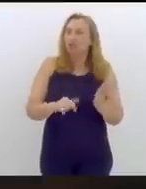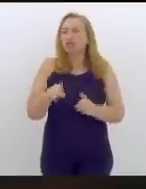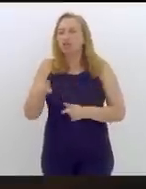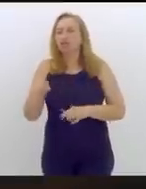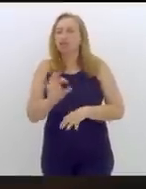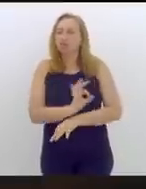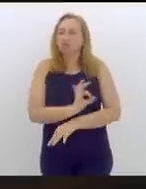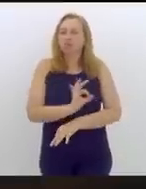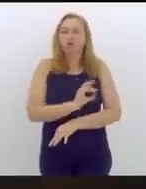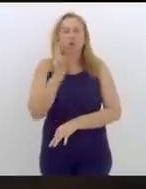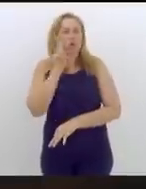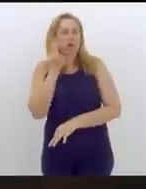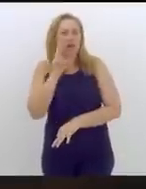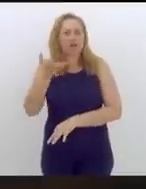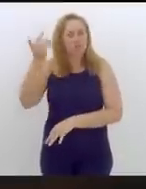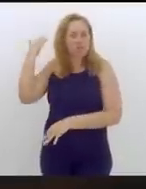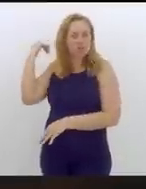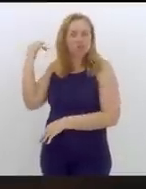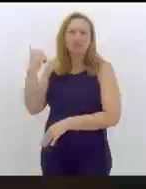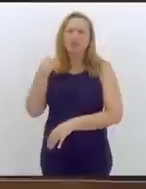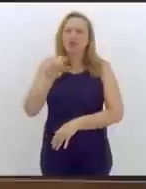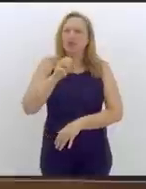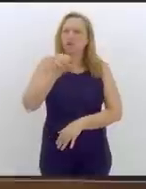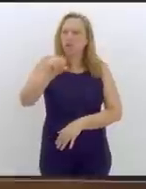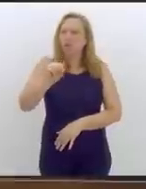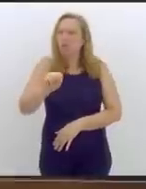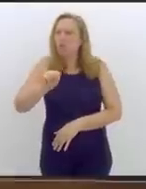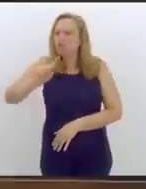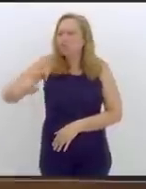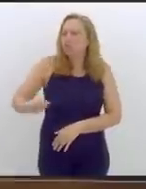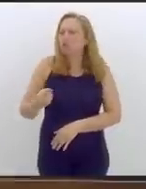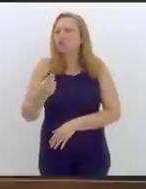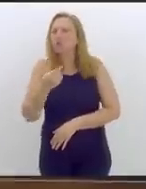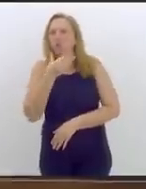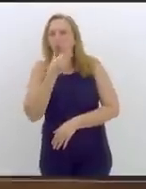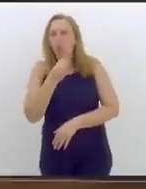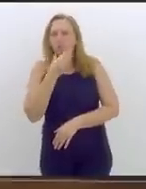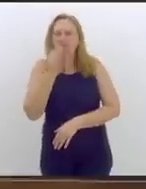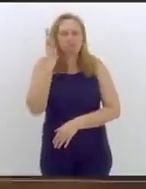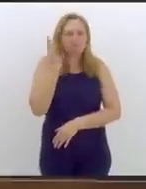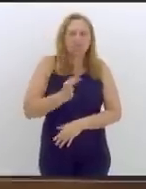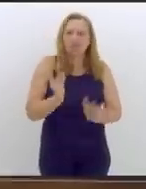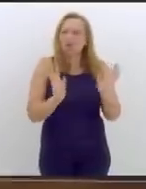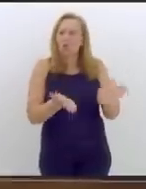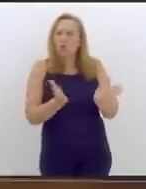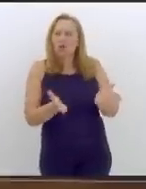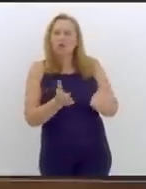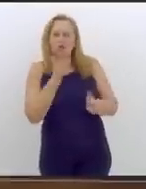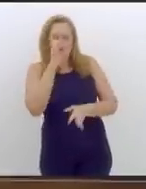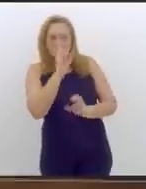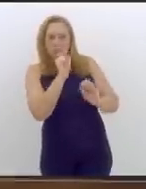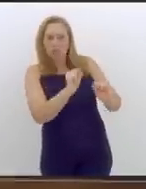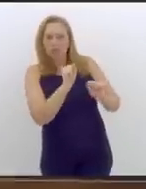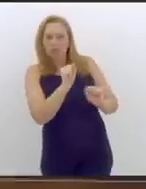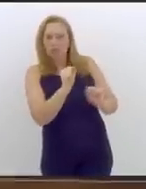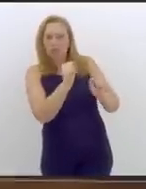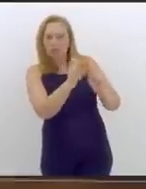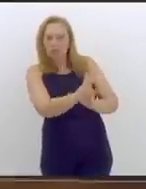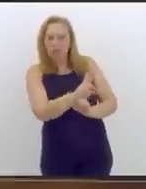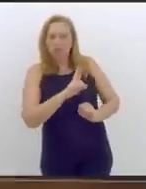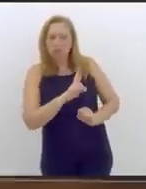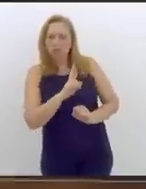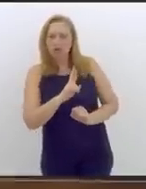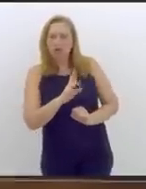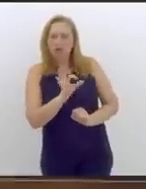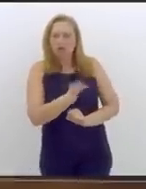eu me lembro que tempos atrás eram oito mil homens hoje eu não sei o número certo só poderia me dar o número certo isso aí e só para que vocês